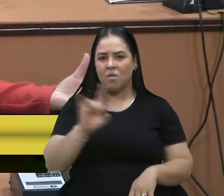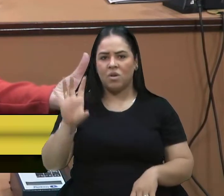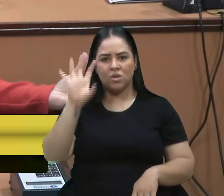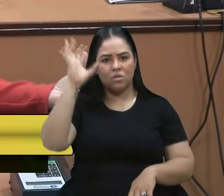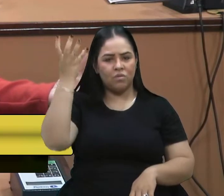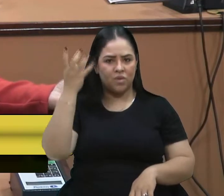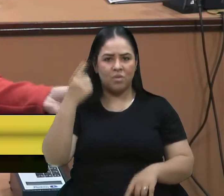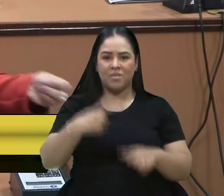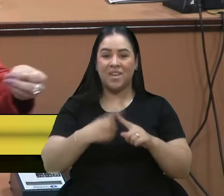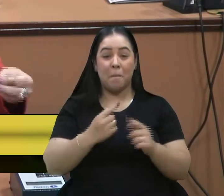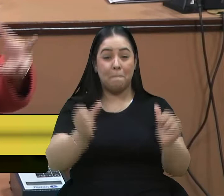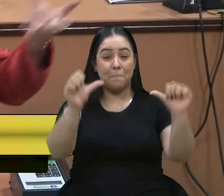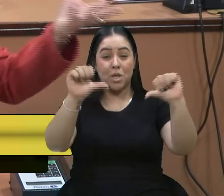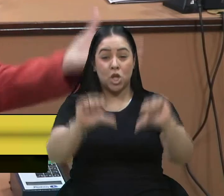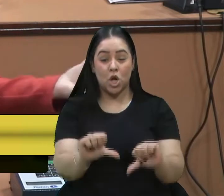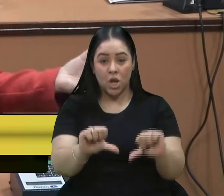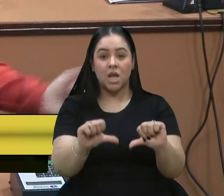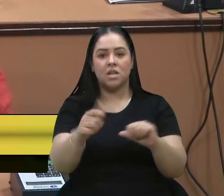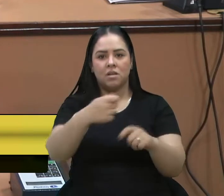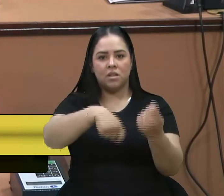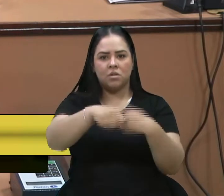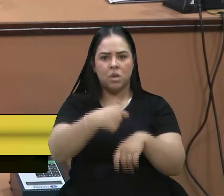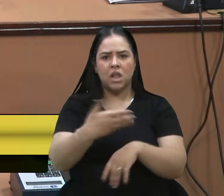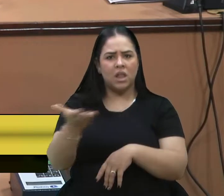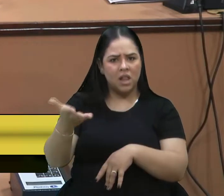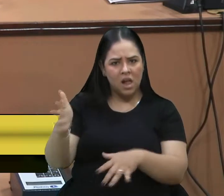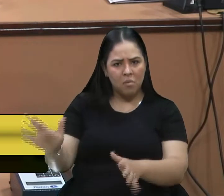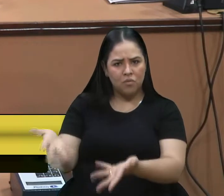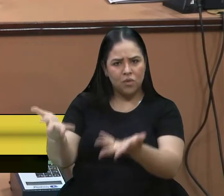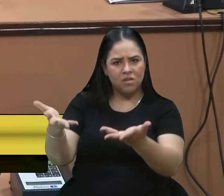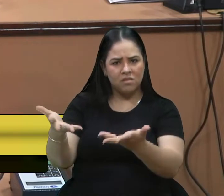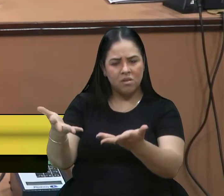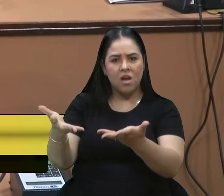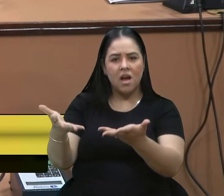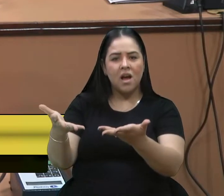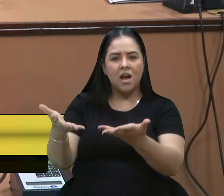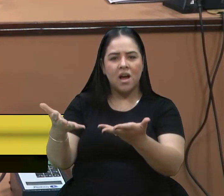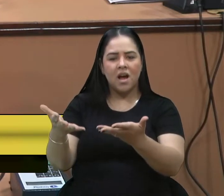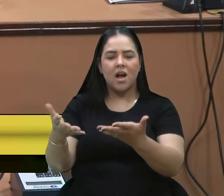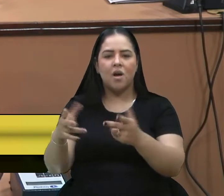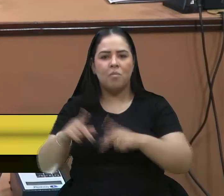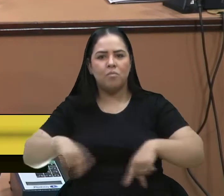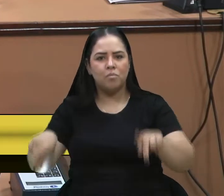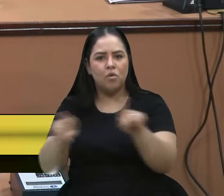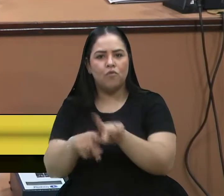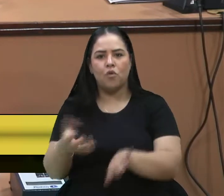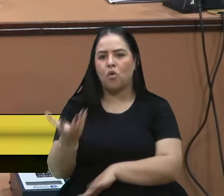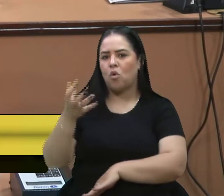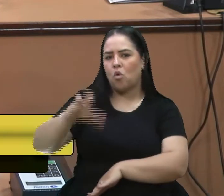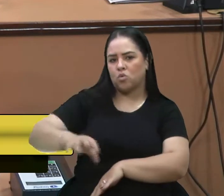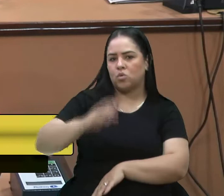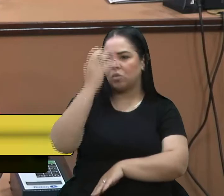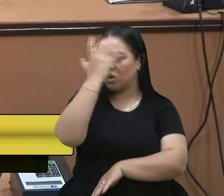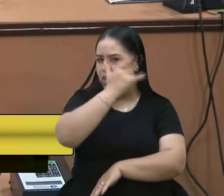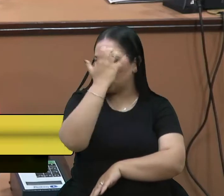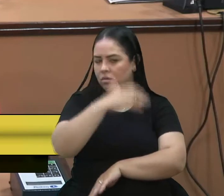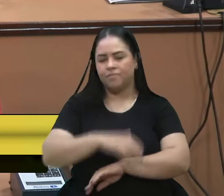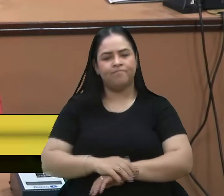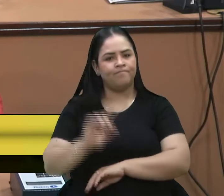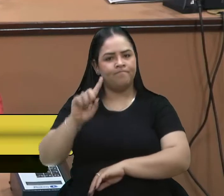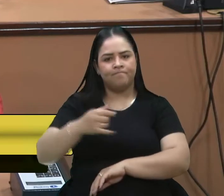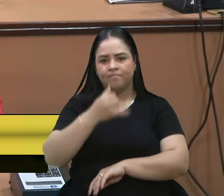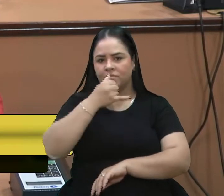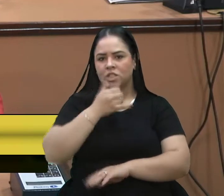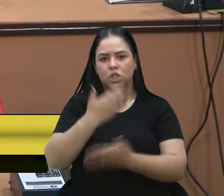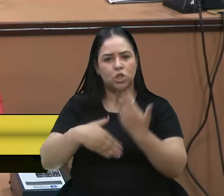Secretaria do Meio Ambiente, e está lá inflando a população contra o prefeito Adiló. Então, é lamentável uma situação dessas. Todo